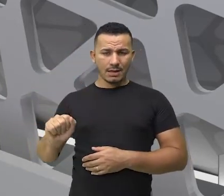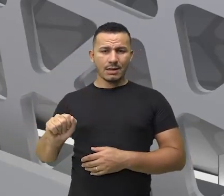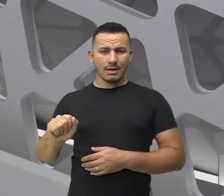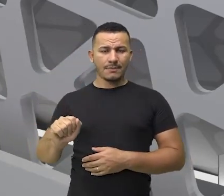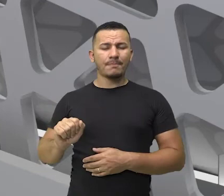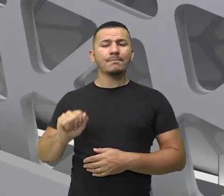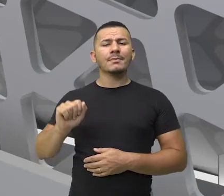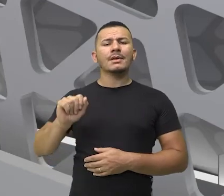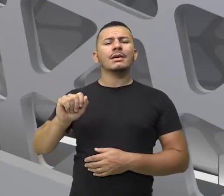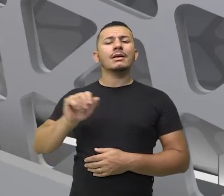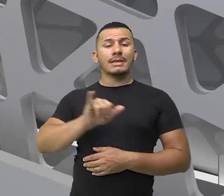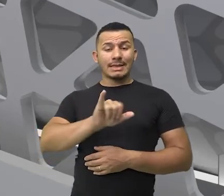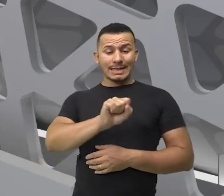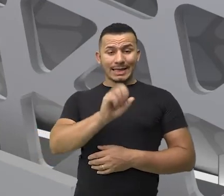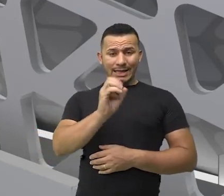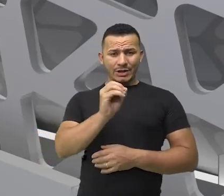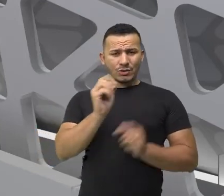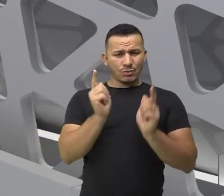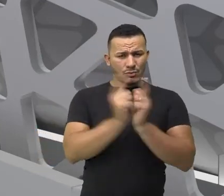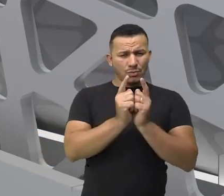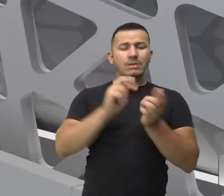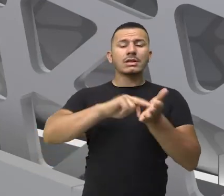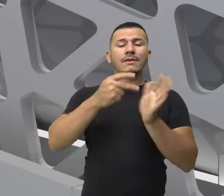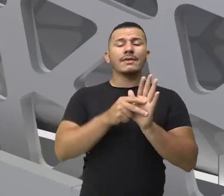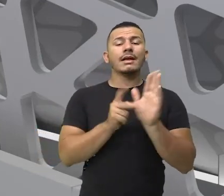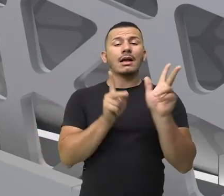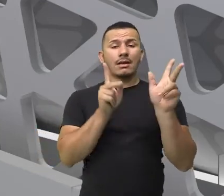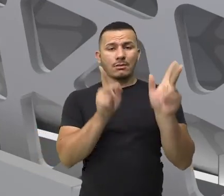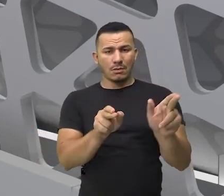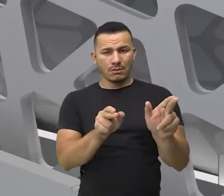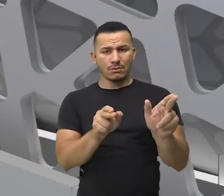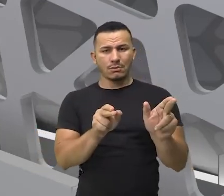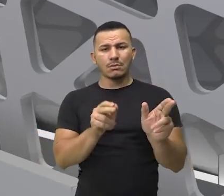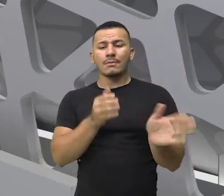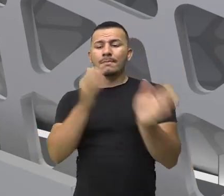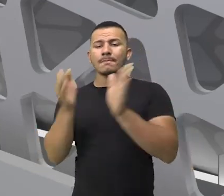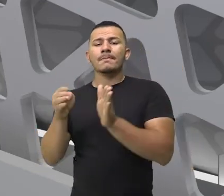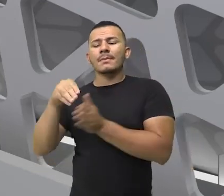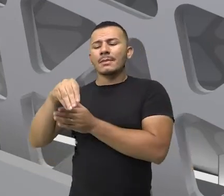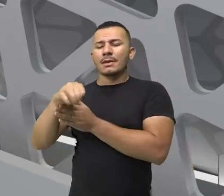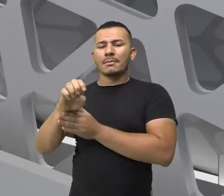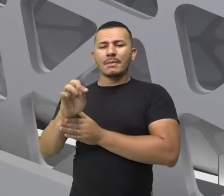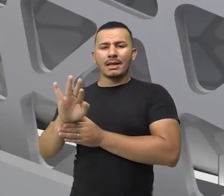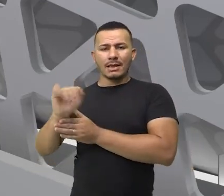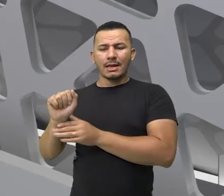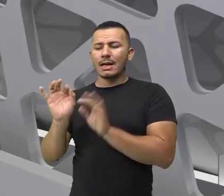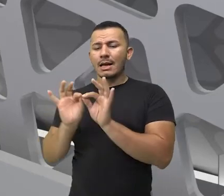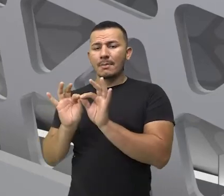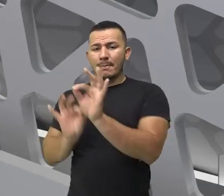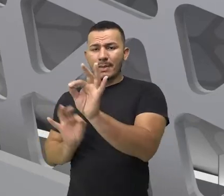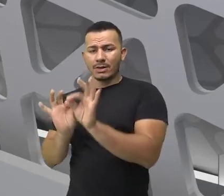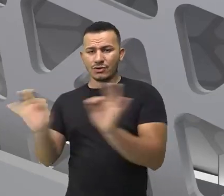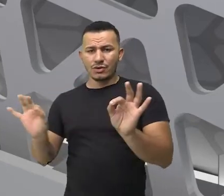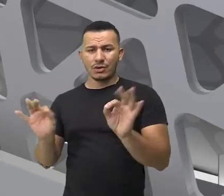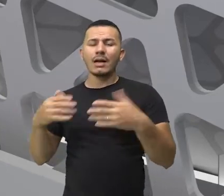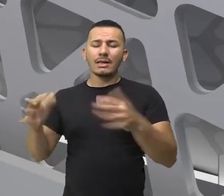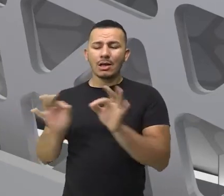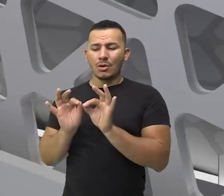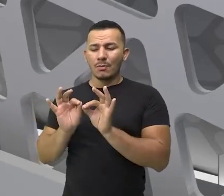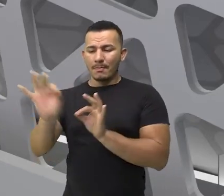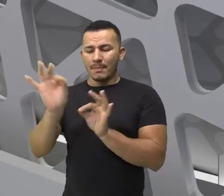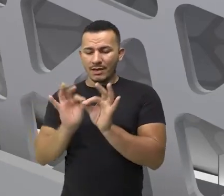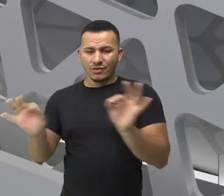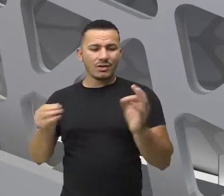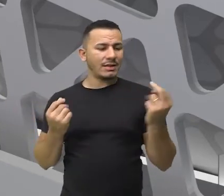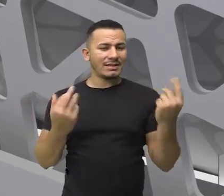isometria, onde iso significa igual, né? Metria, que são as medidas iguais,